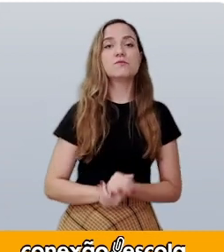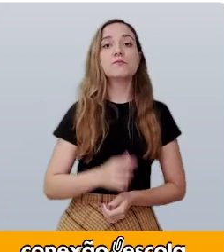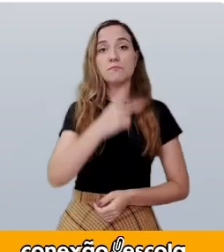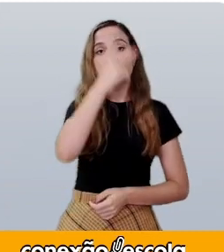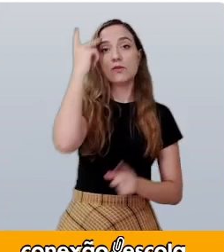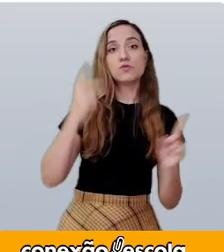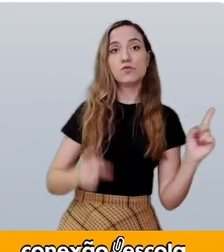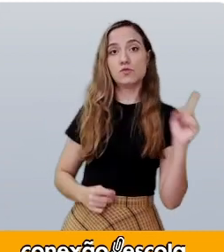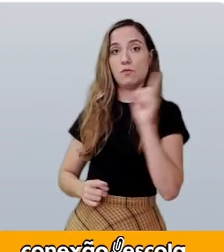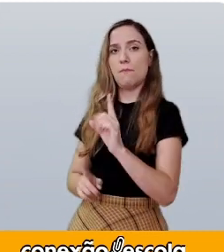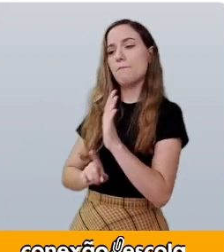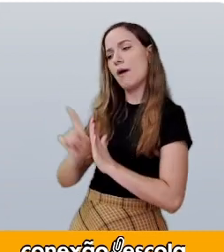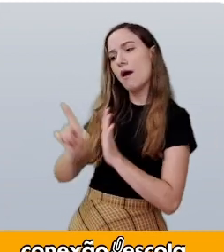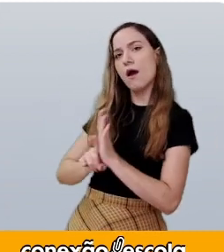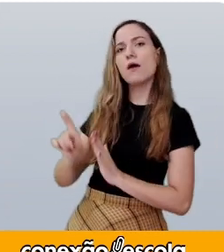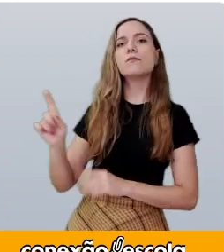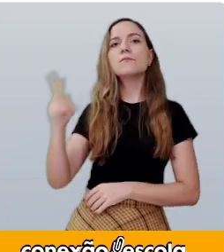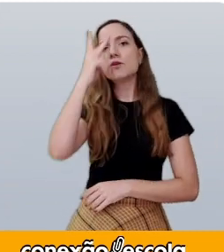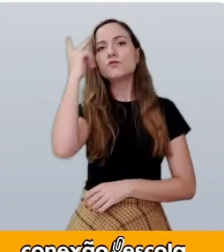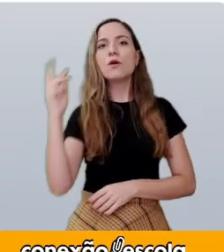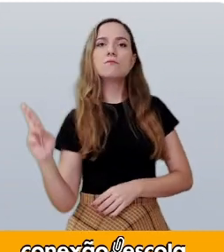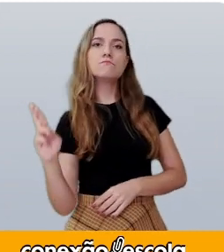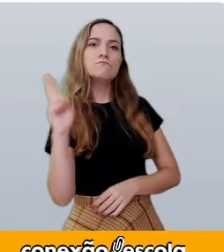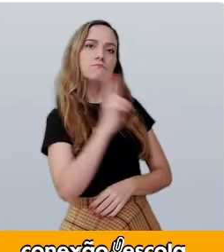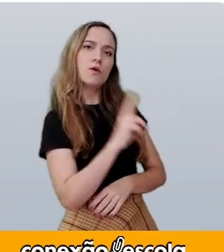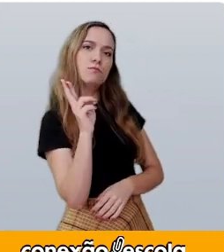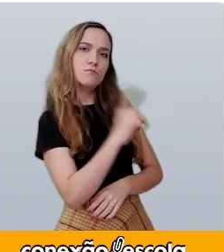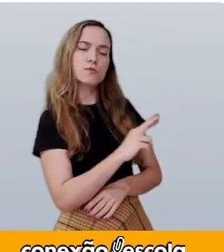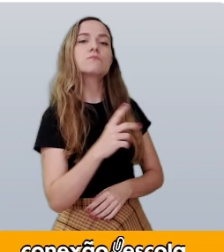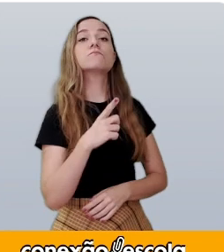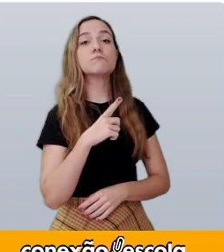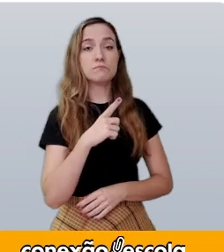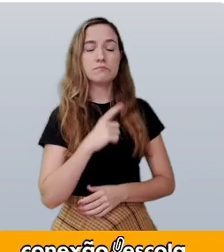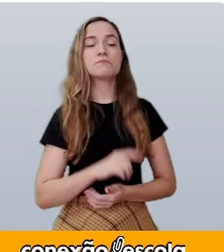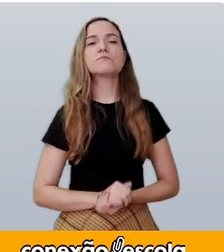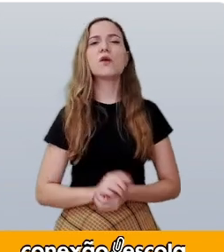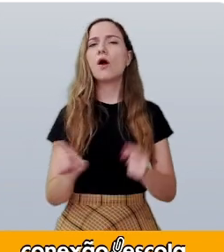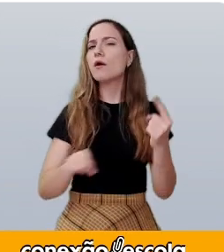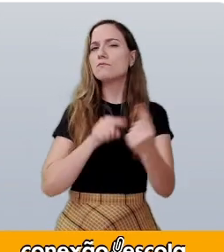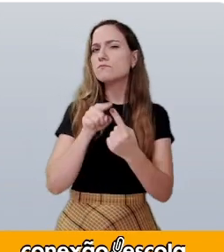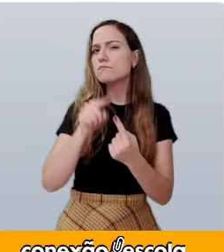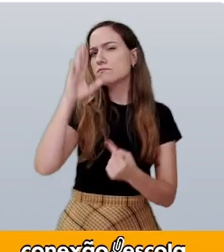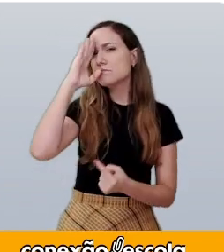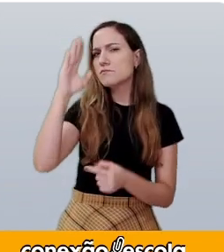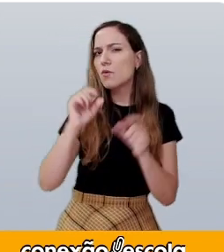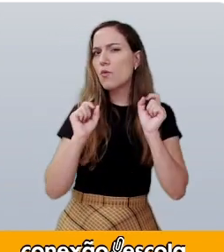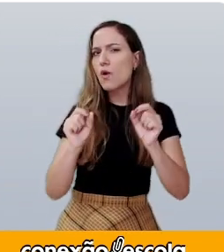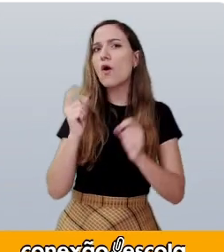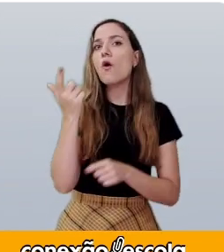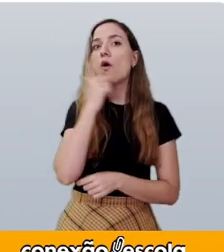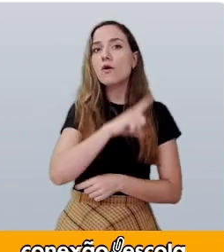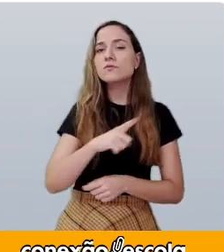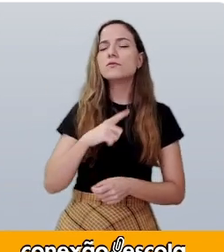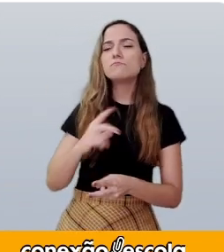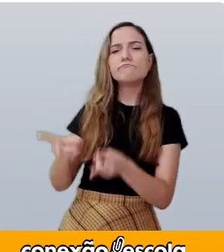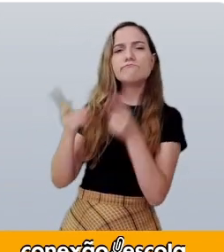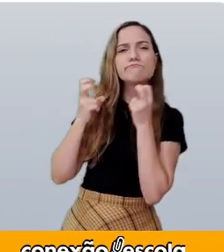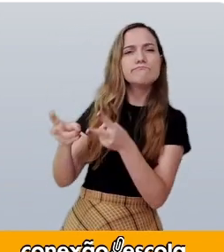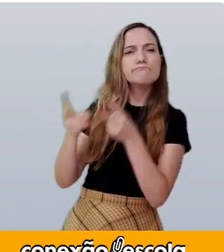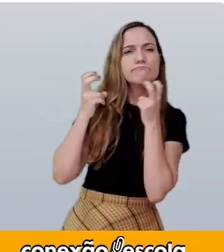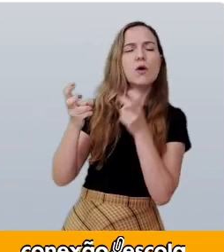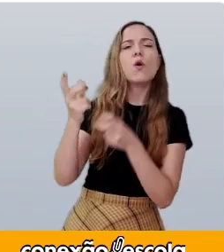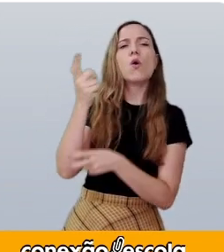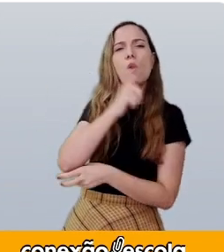entrevistador e o entrevistado. O principal objetivo é extrair